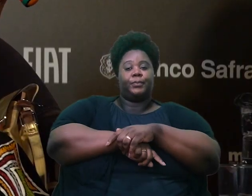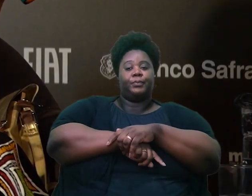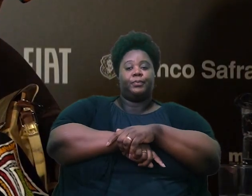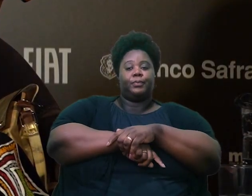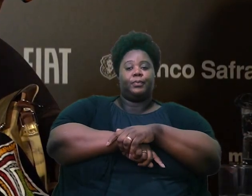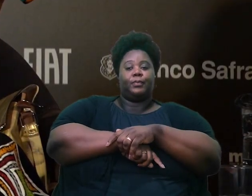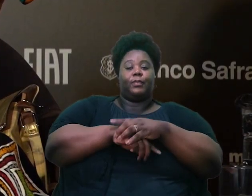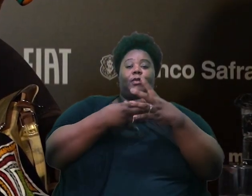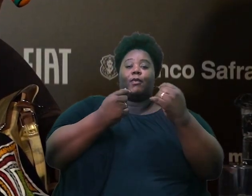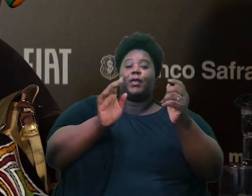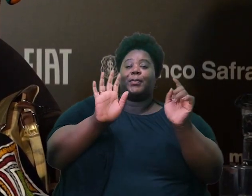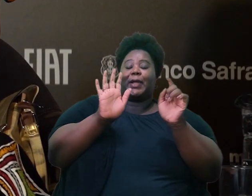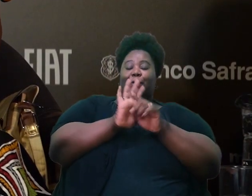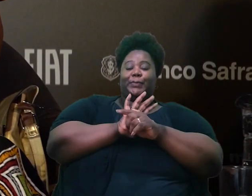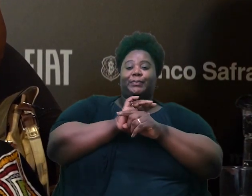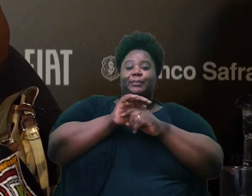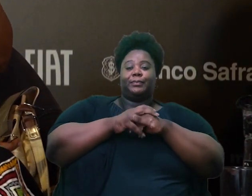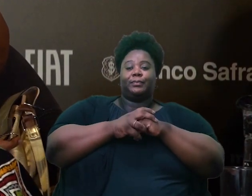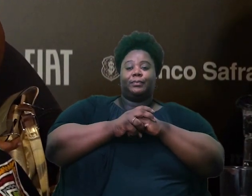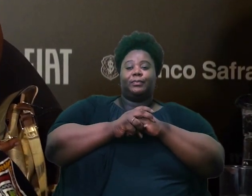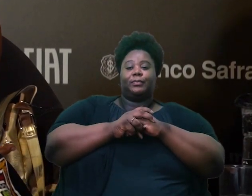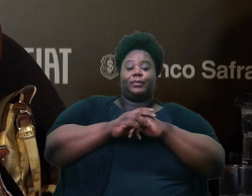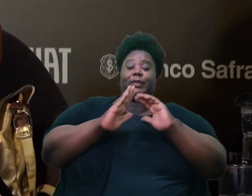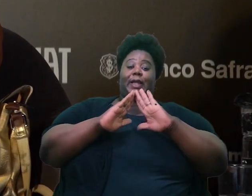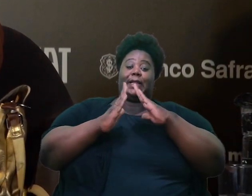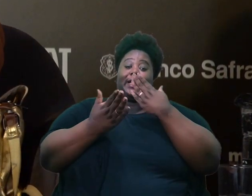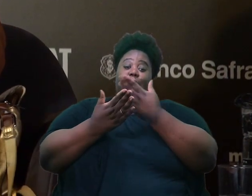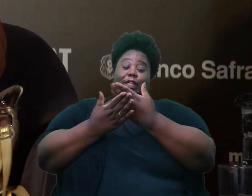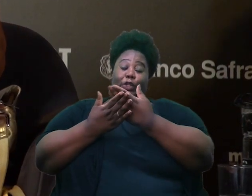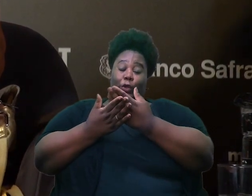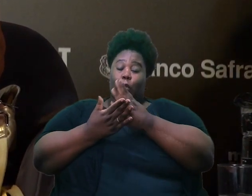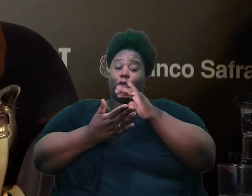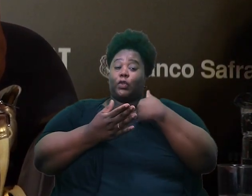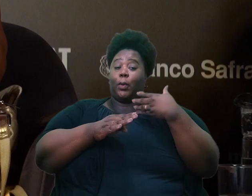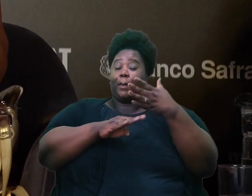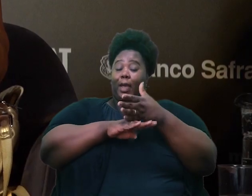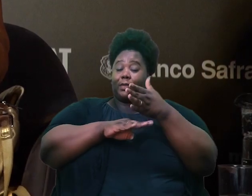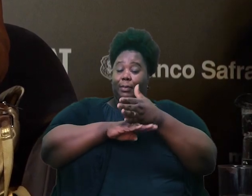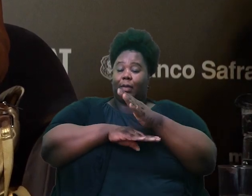Bom, as perguntas. Nas escolas que eu estudei,